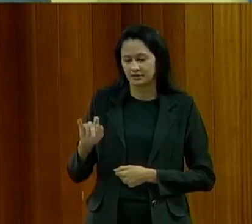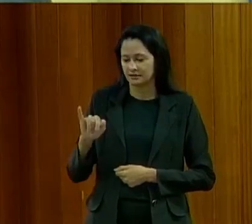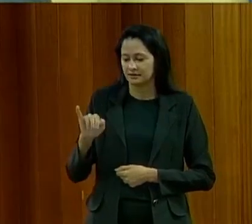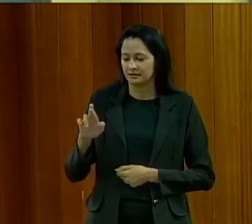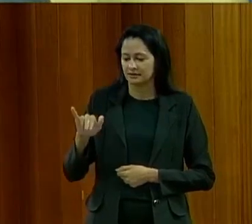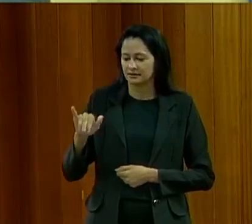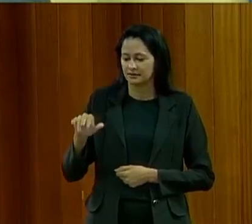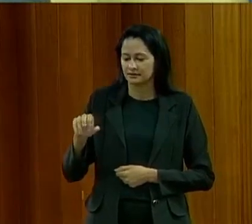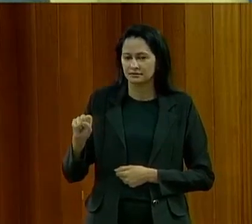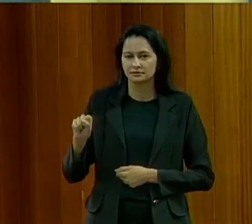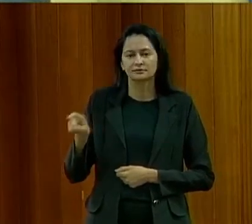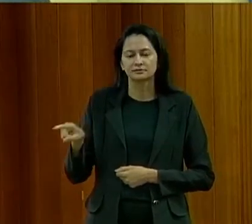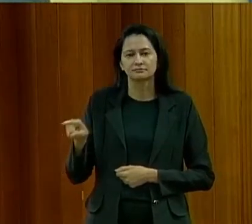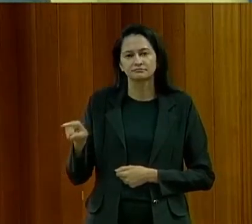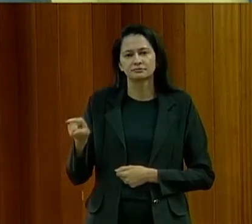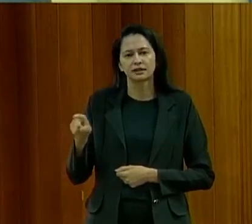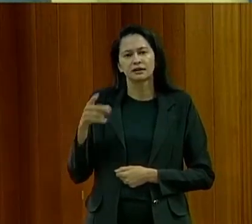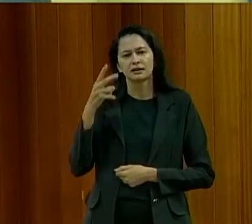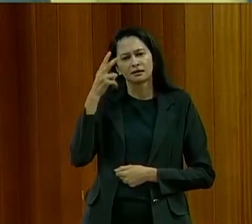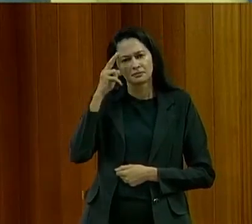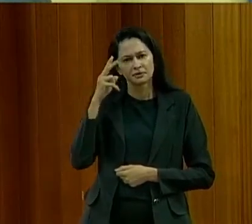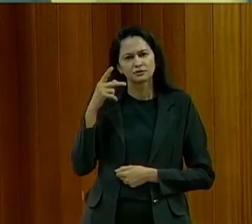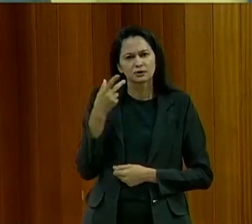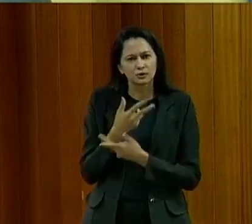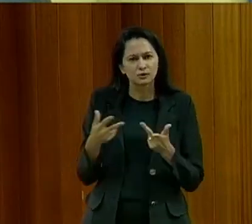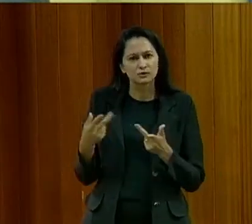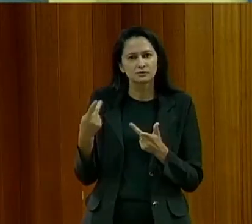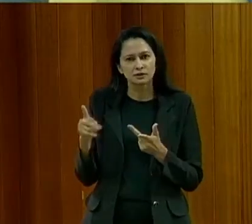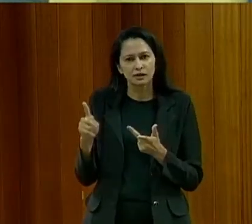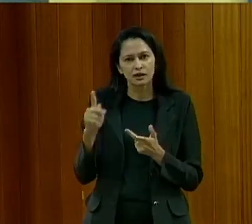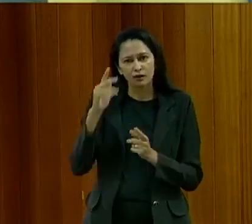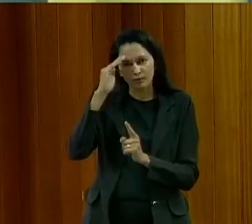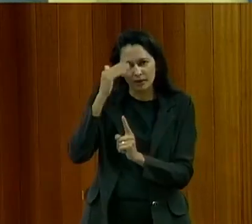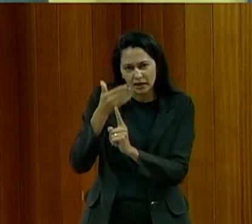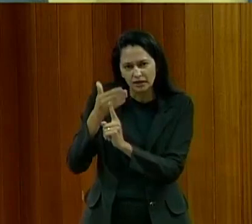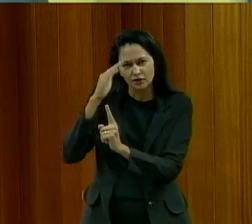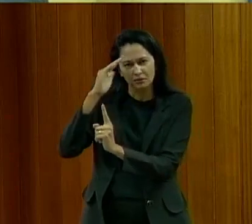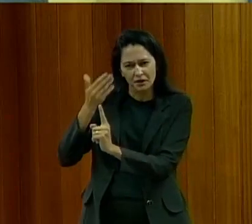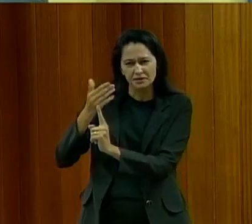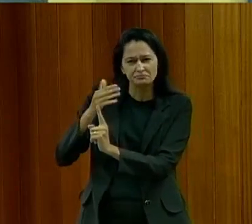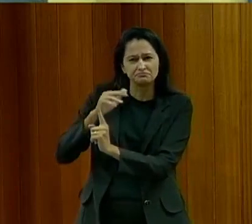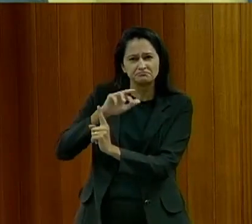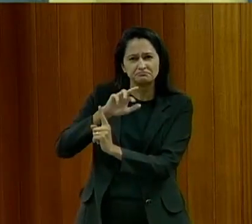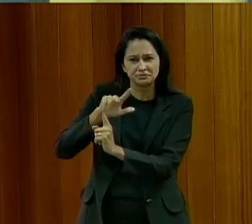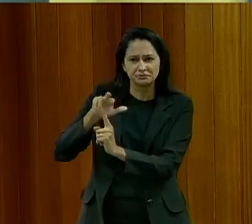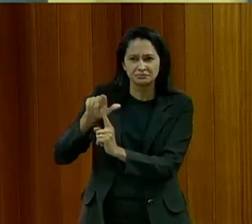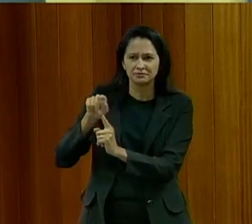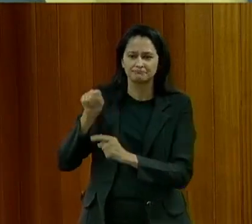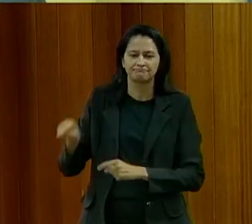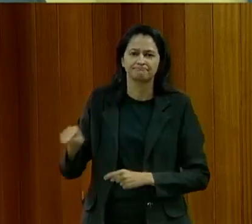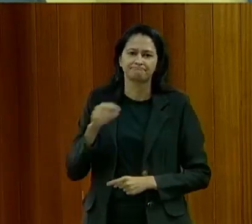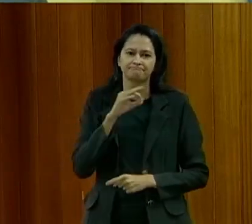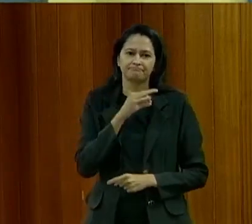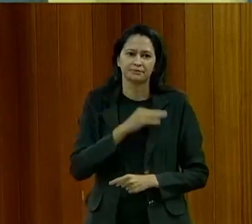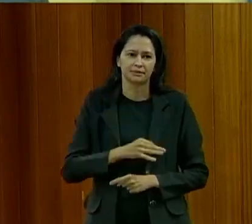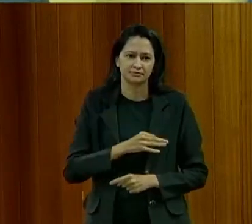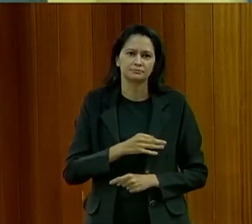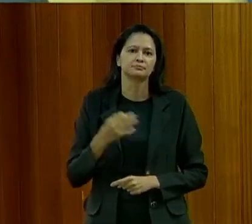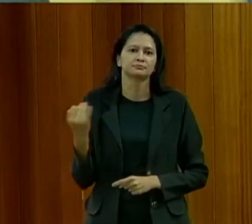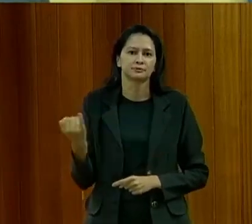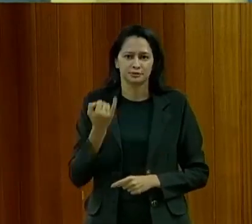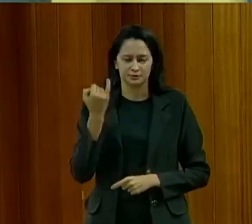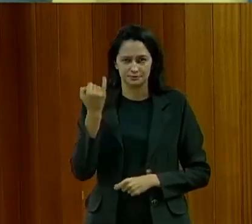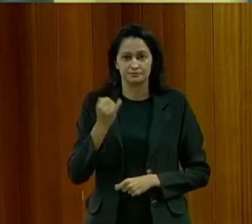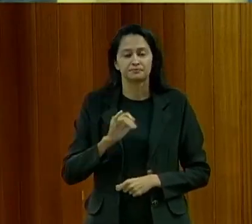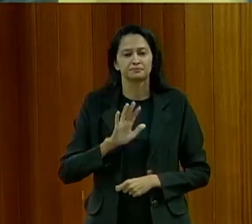todas as homenagens que pudermos fazer é de grande importância. Mas um debate desse,